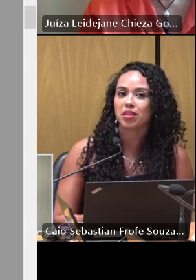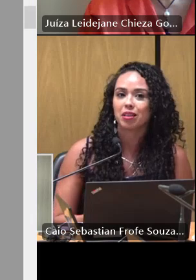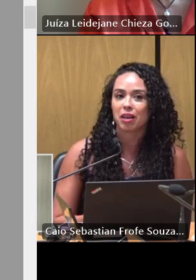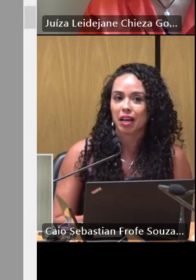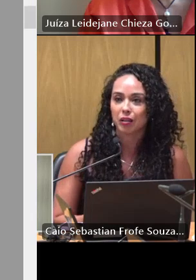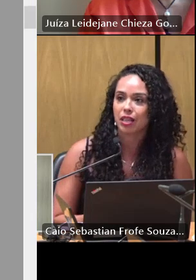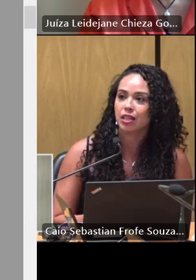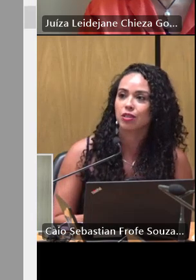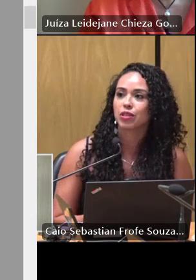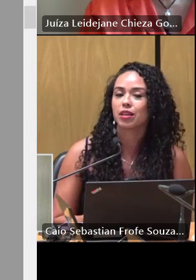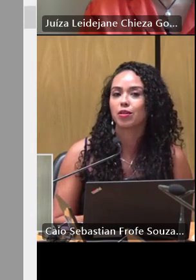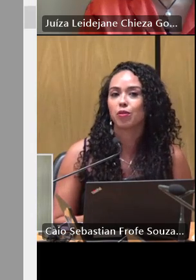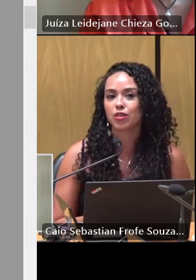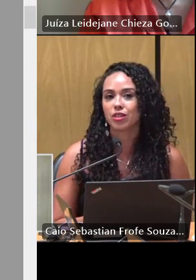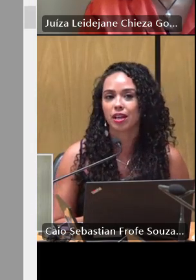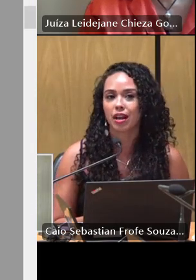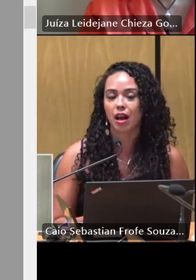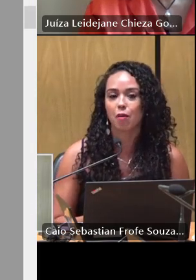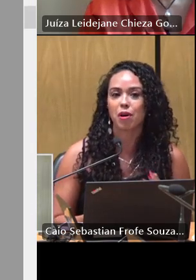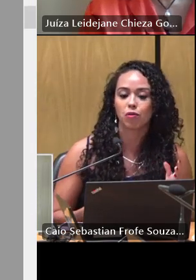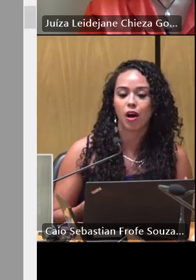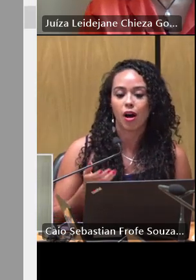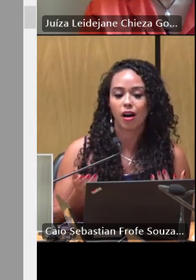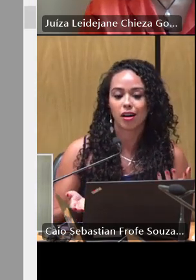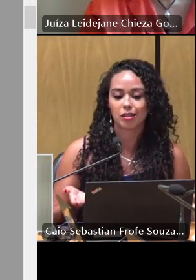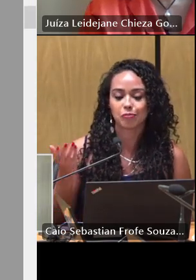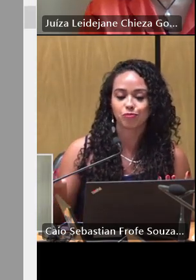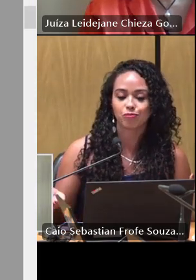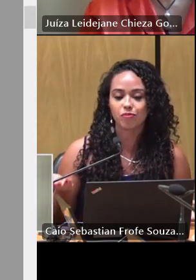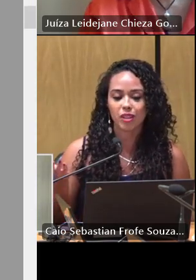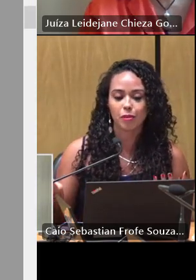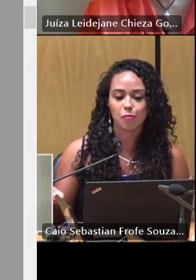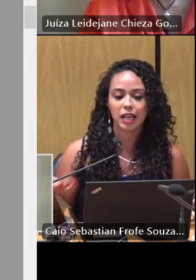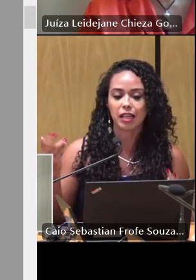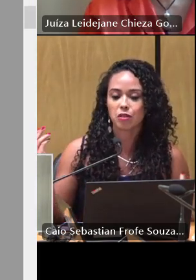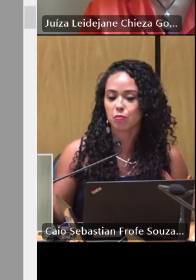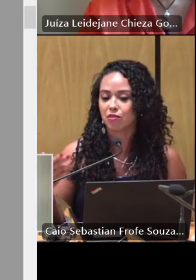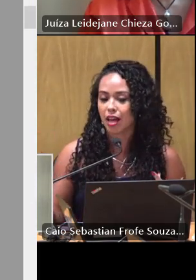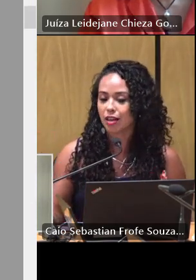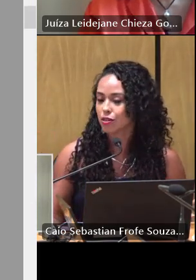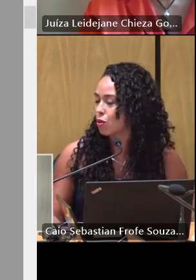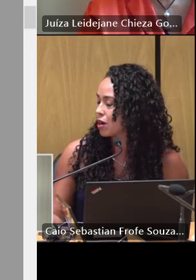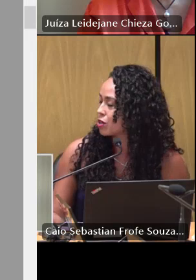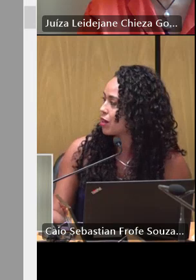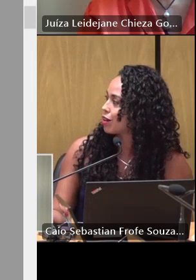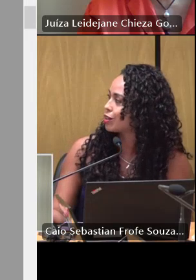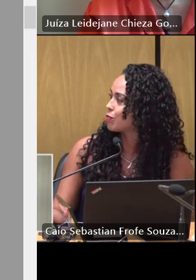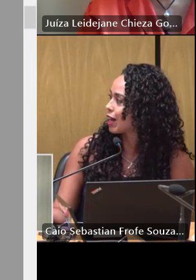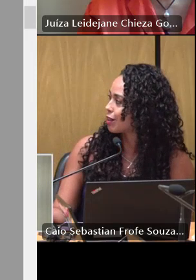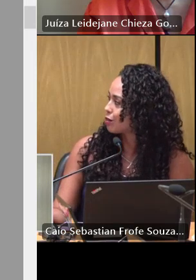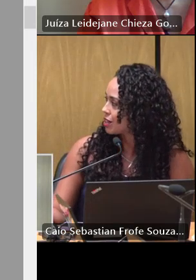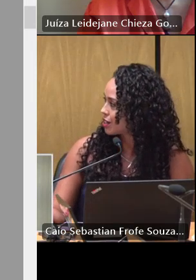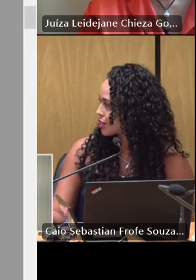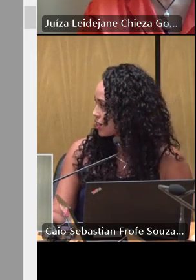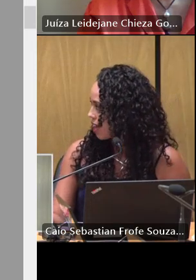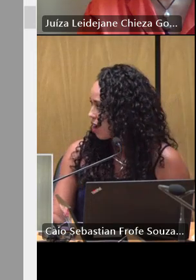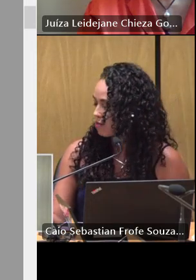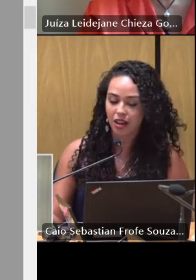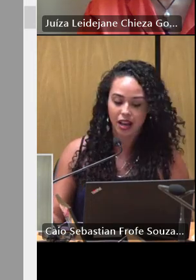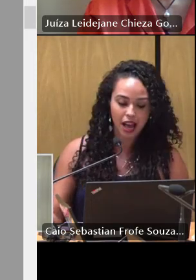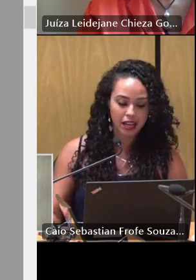dessas mercadorias dos Senhores né que acabavam ã perdendo esse privilégio de comprar as melhores mercadorias que